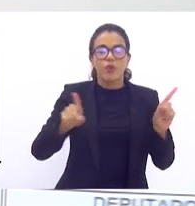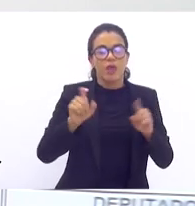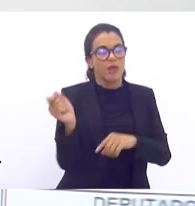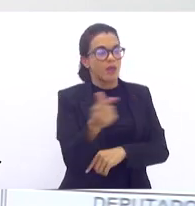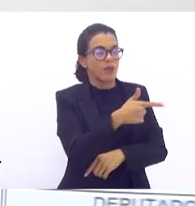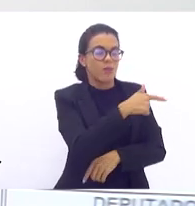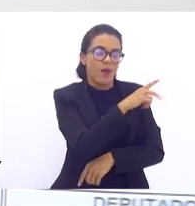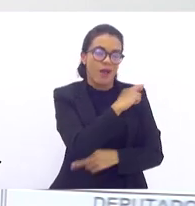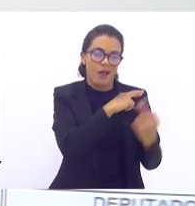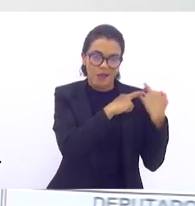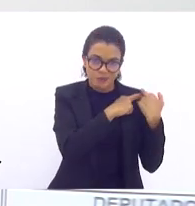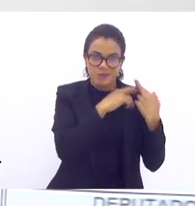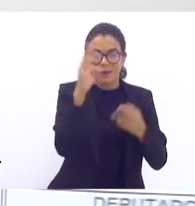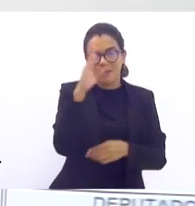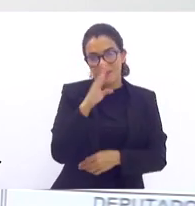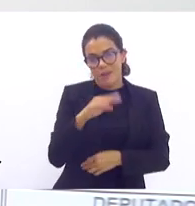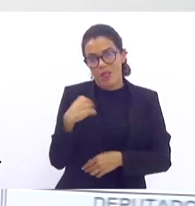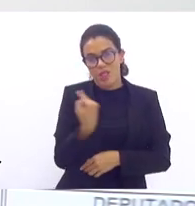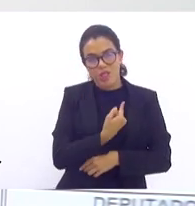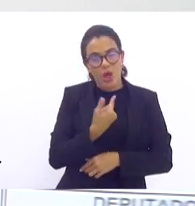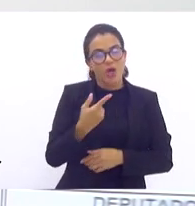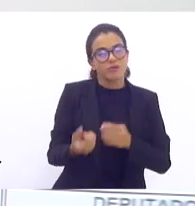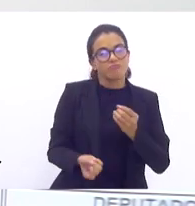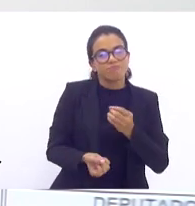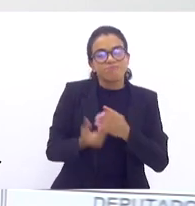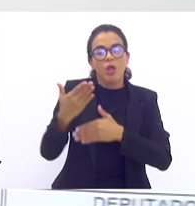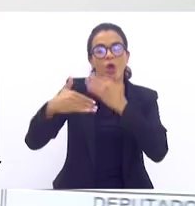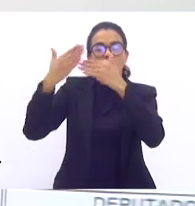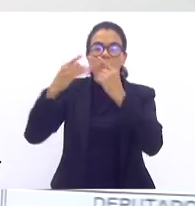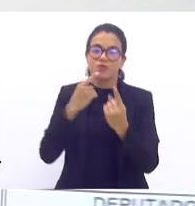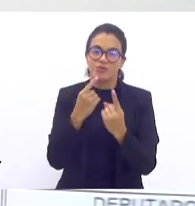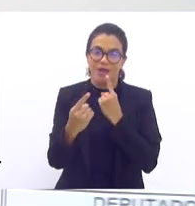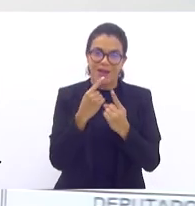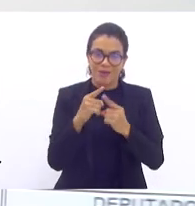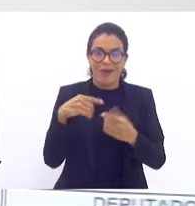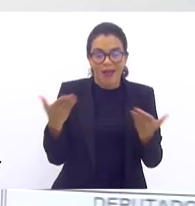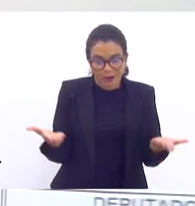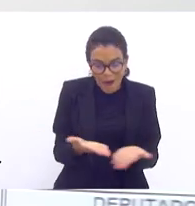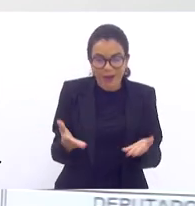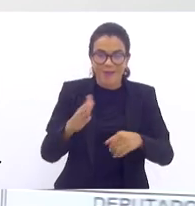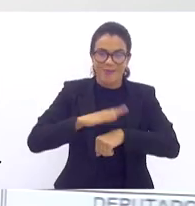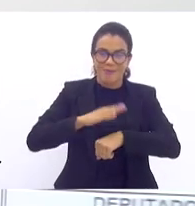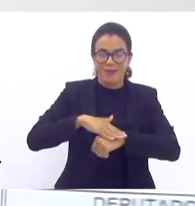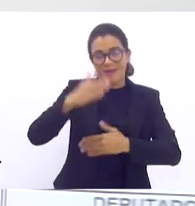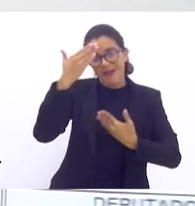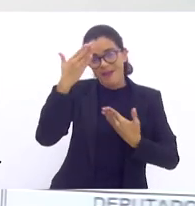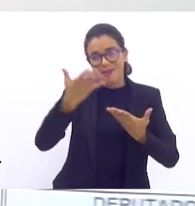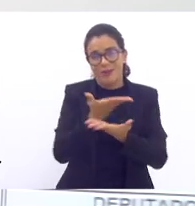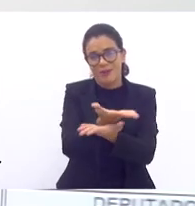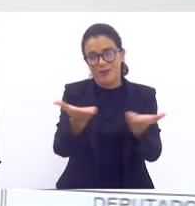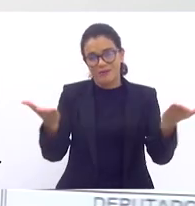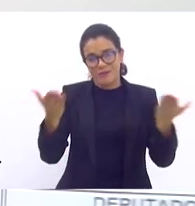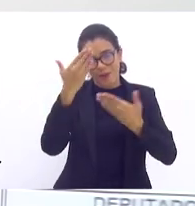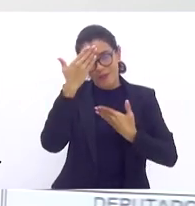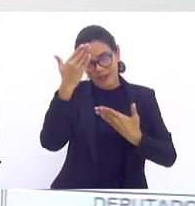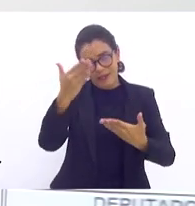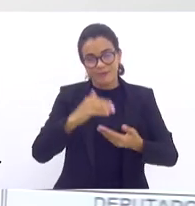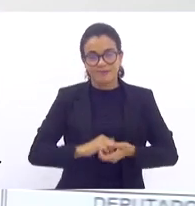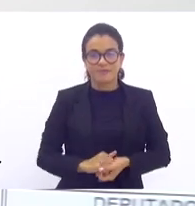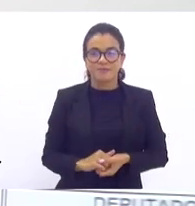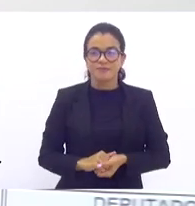com o Brasil e a gente só constrói consenso com diálogo E é isso que a gente tá fazendo aqui e agradeço a todos vocês meu muito